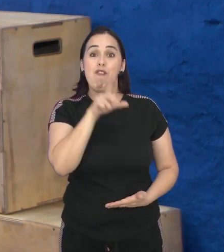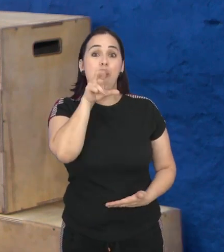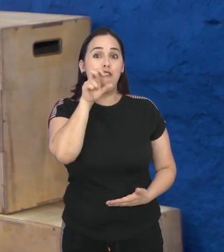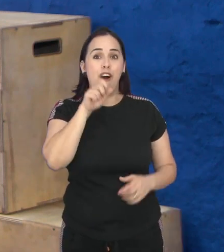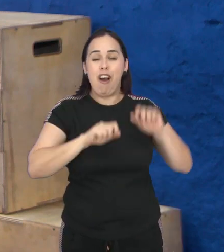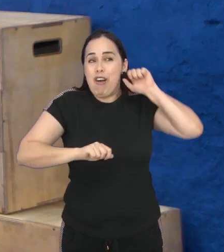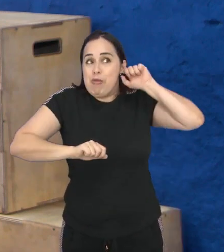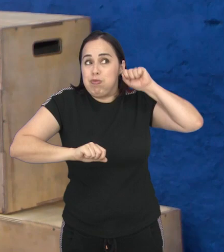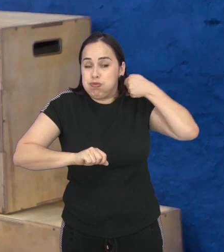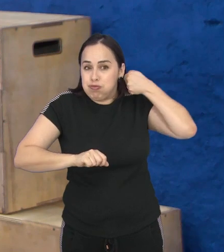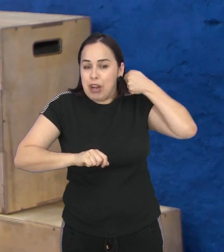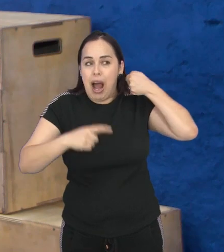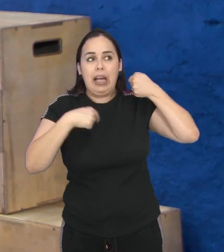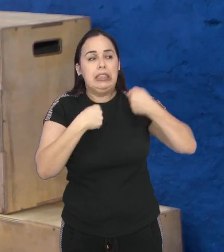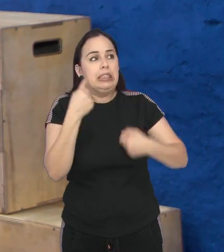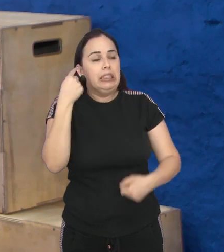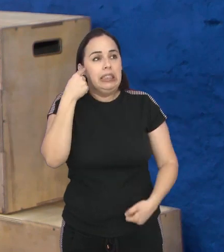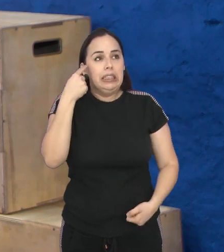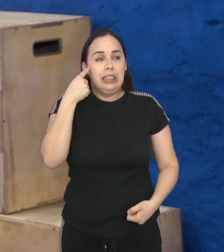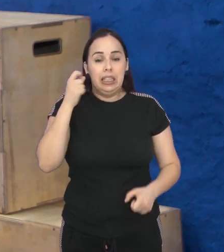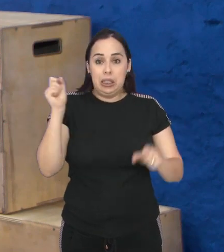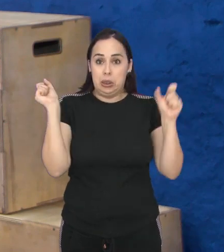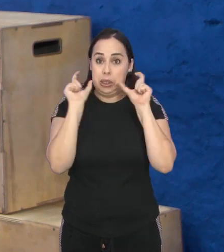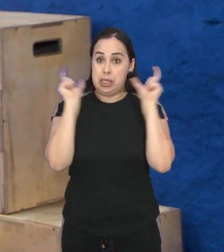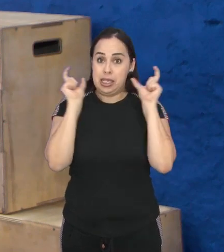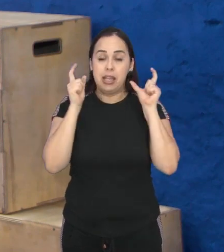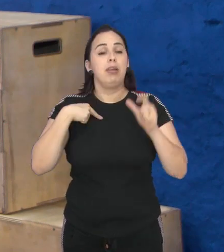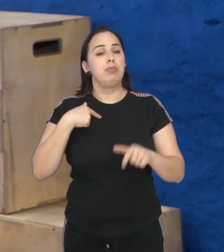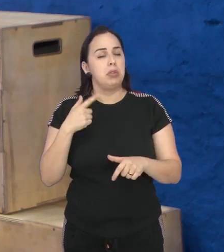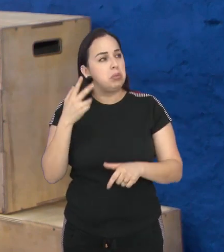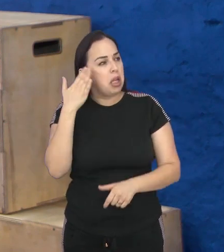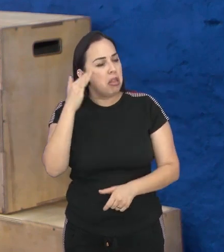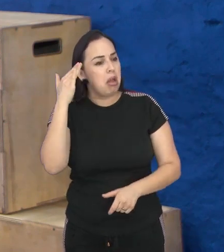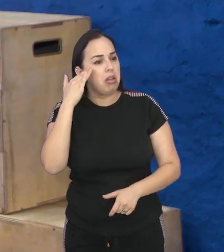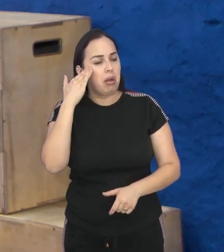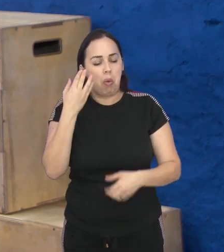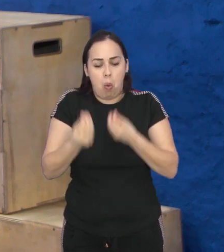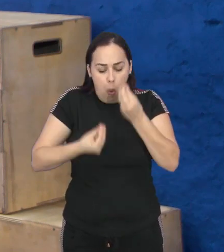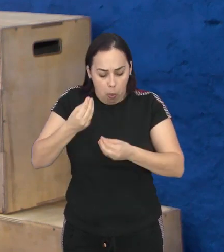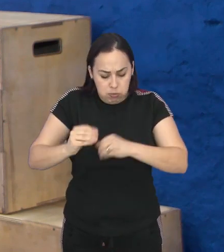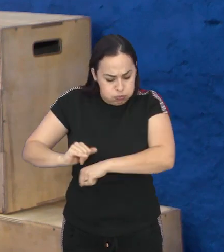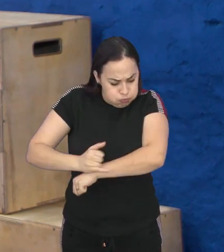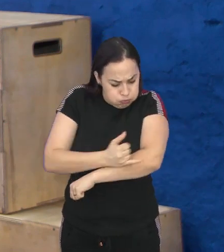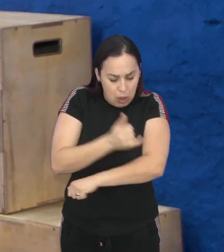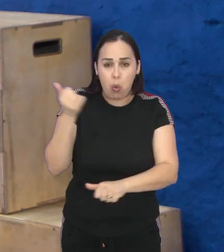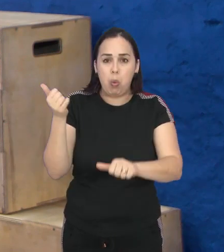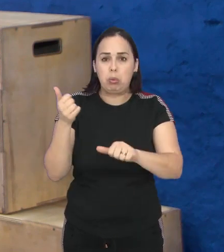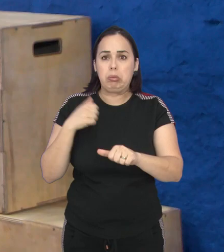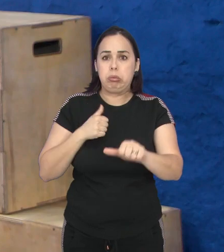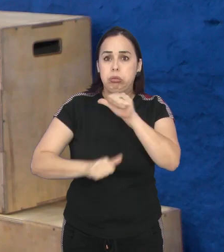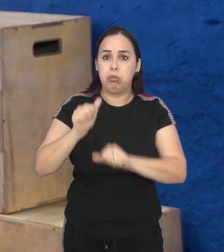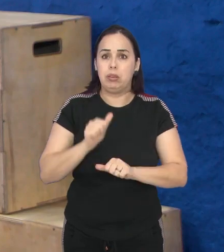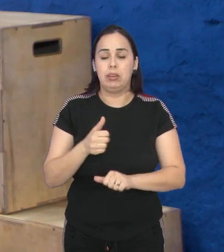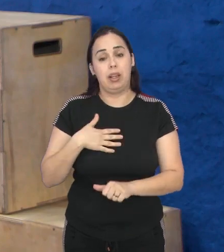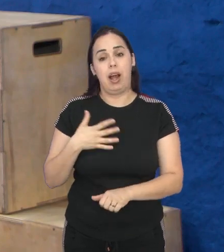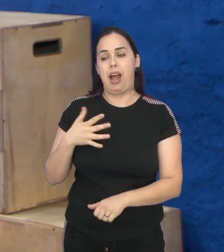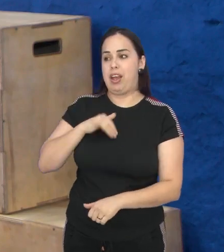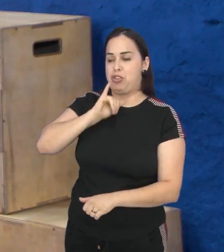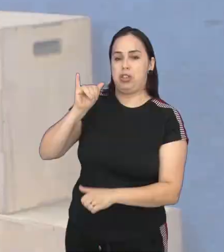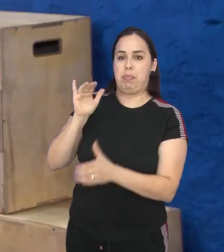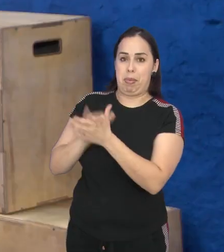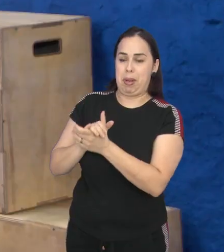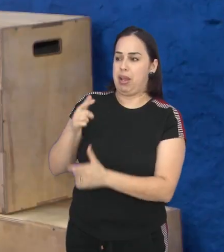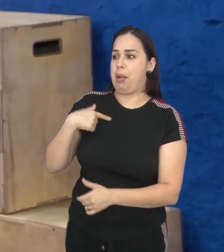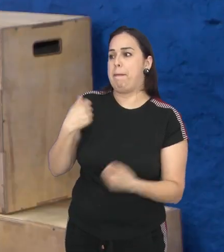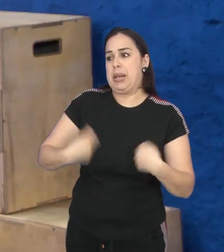foi através da chamada dele que me fez acordar e realmente me ver e tentar entender como eu cheguei naquela situação